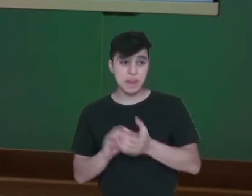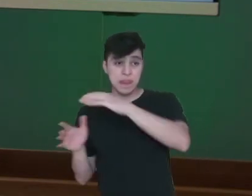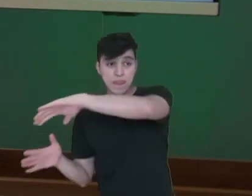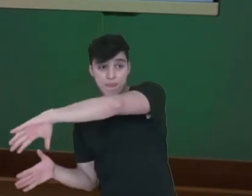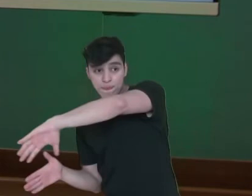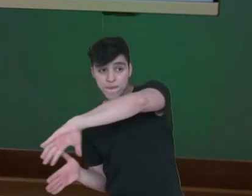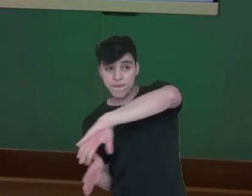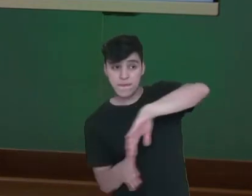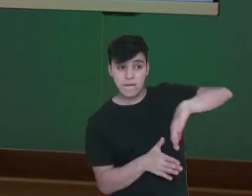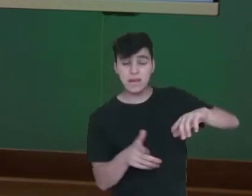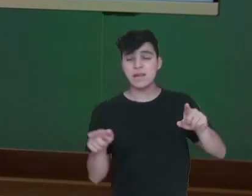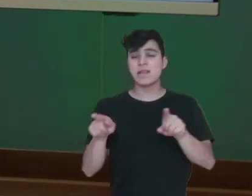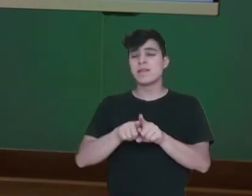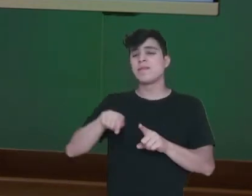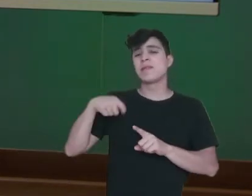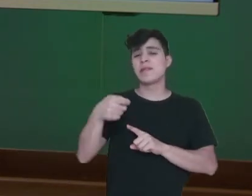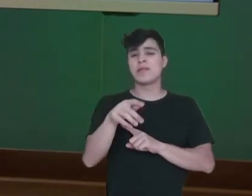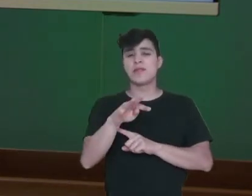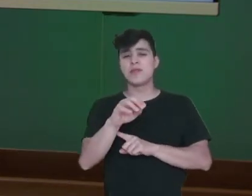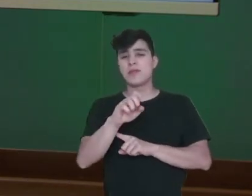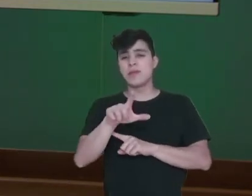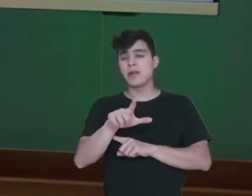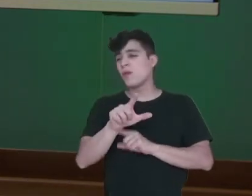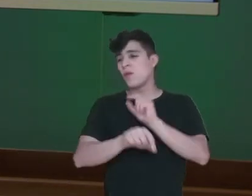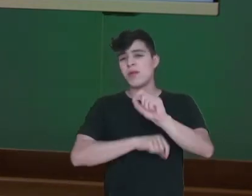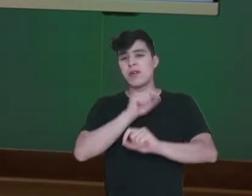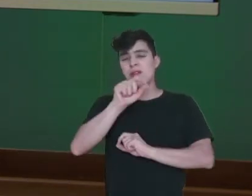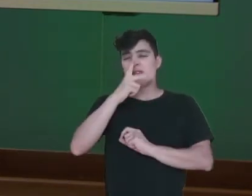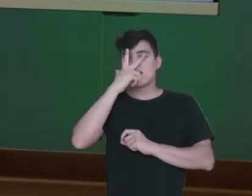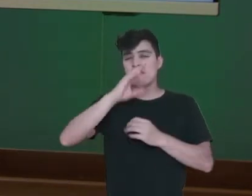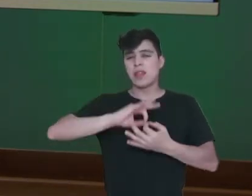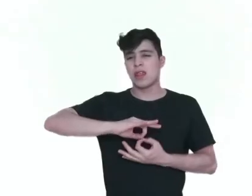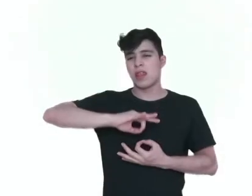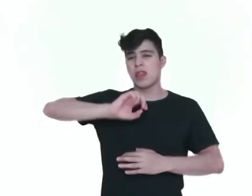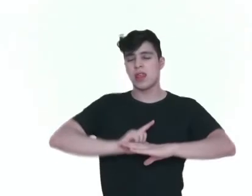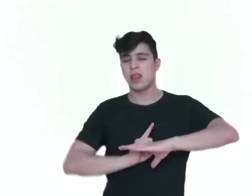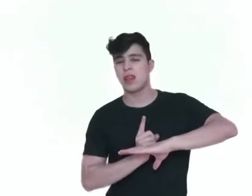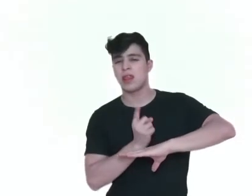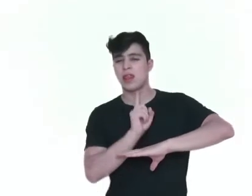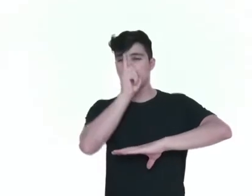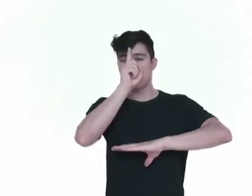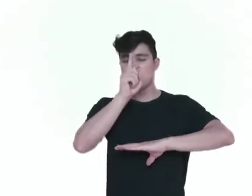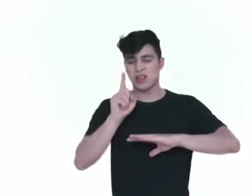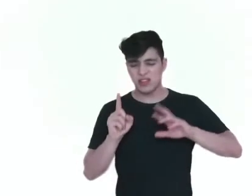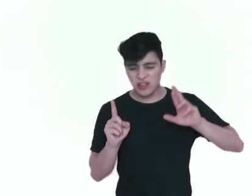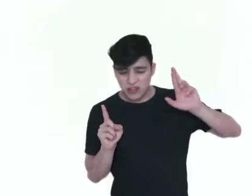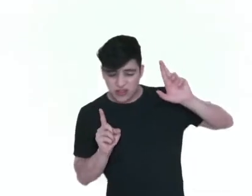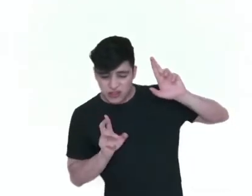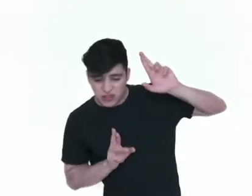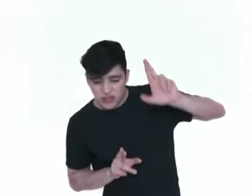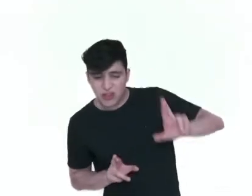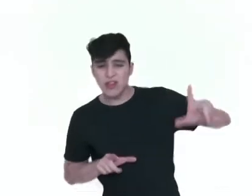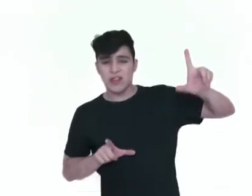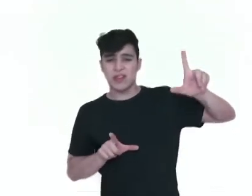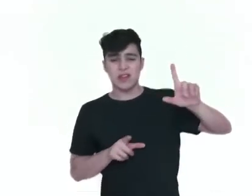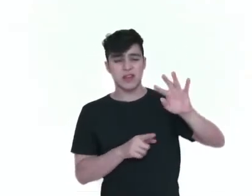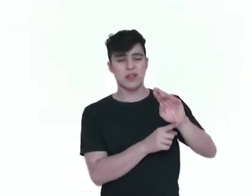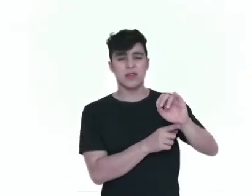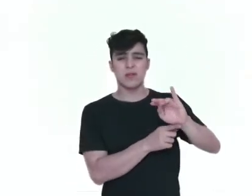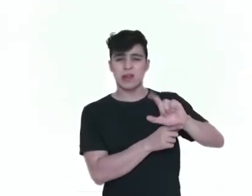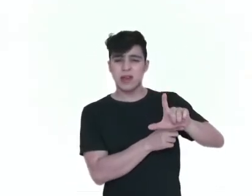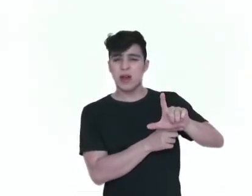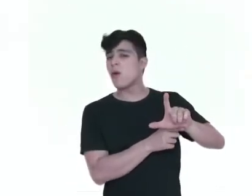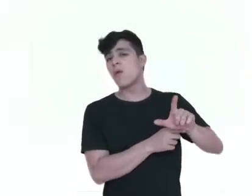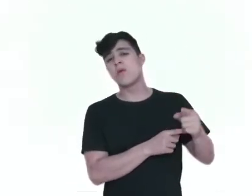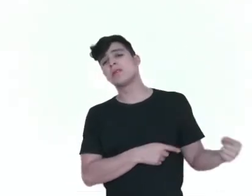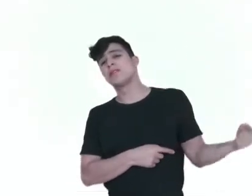também o clima tropical de altitude. O que nós temos de diferença, por exemplo, do clima tropical de